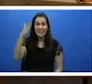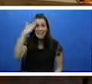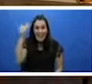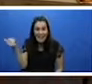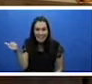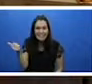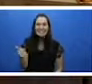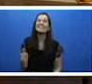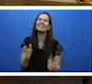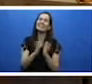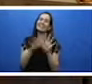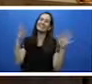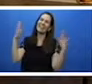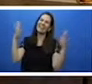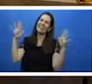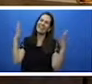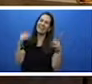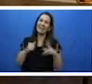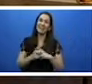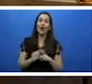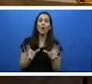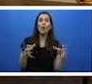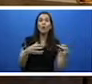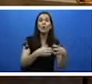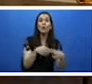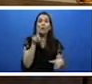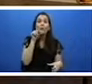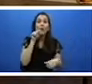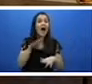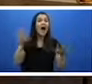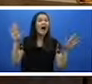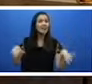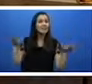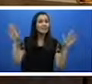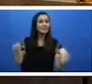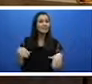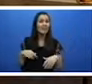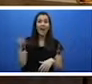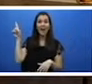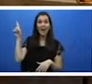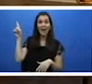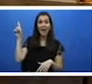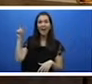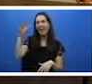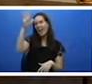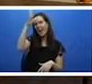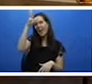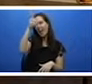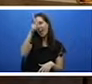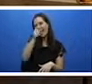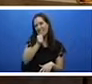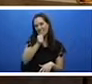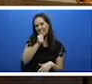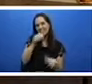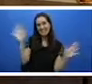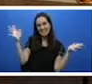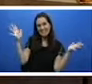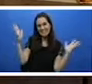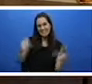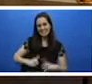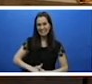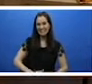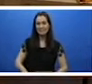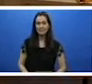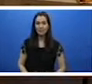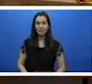sabe, né, professora? Do grupo das aves, sim. É uma galinha.